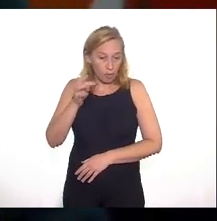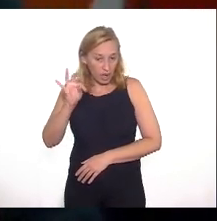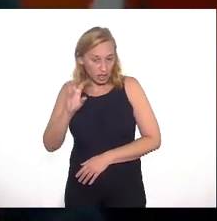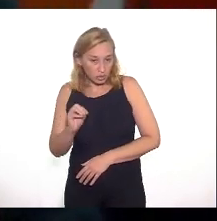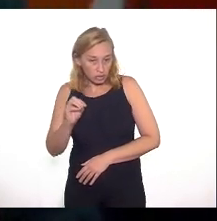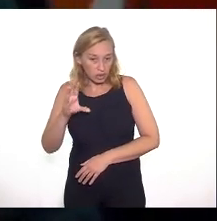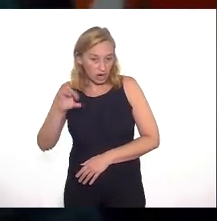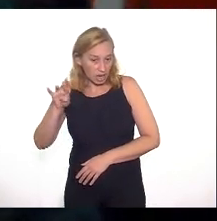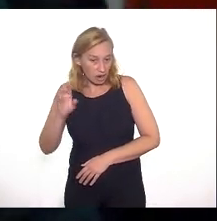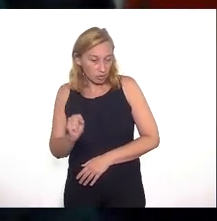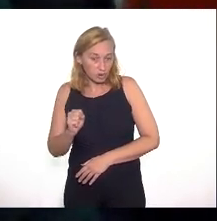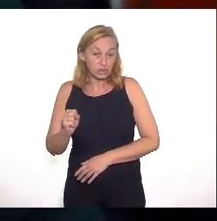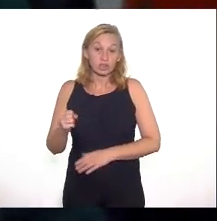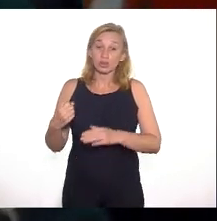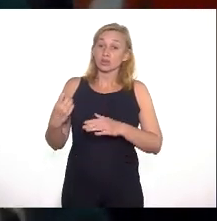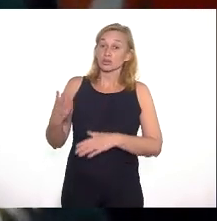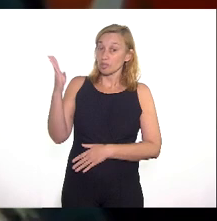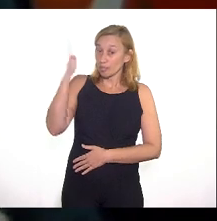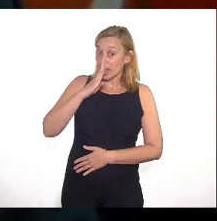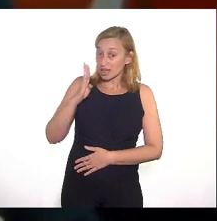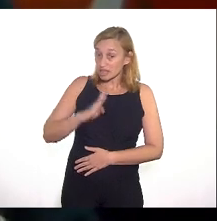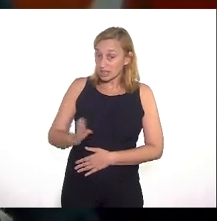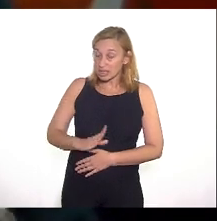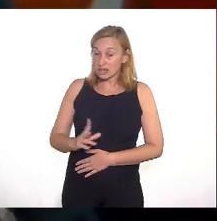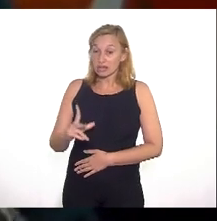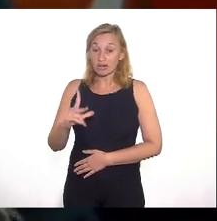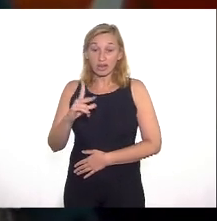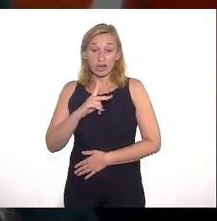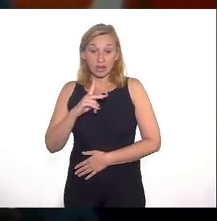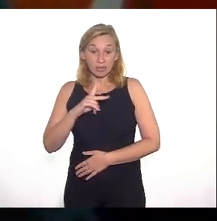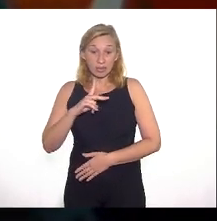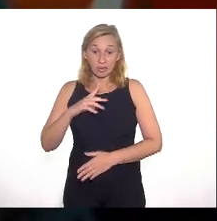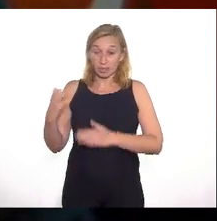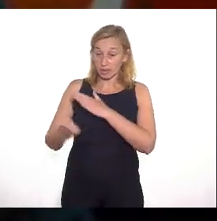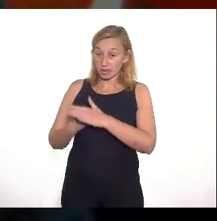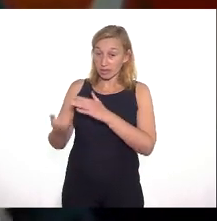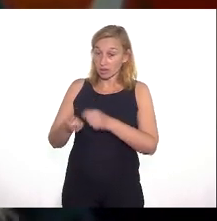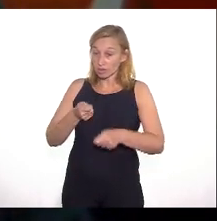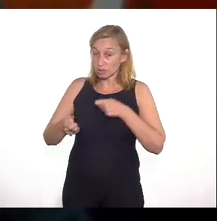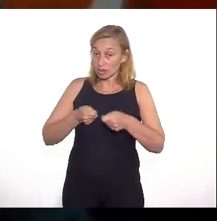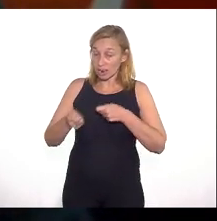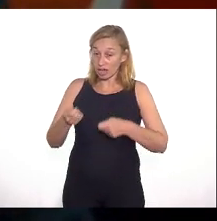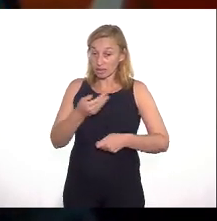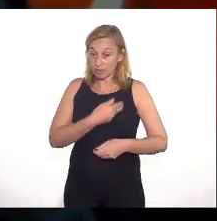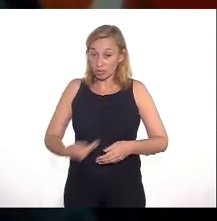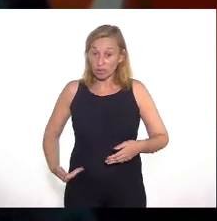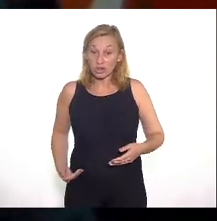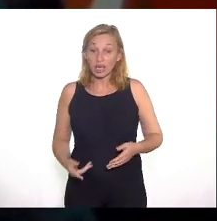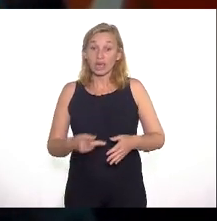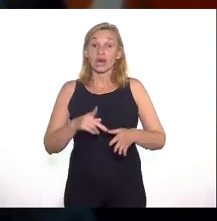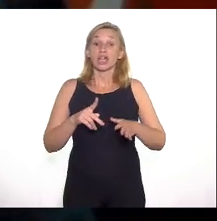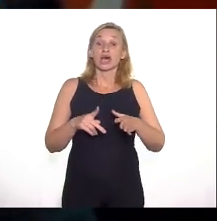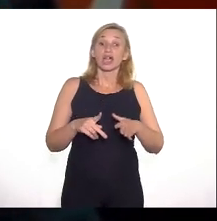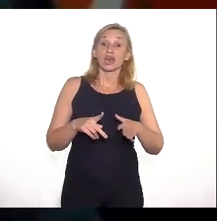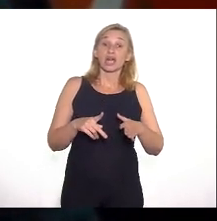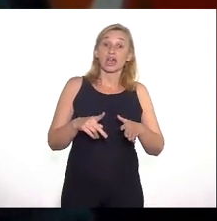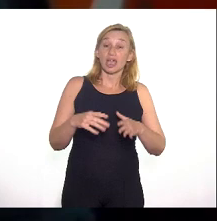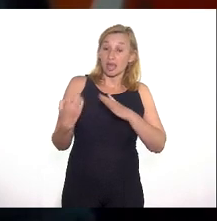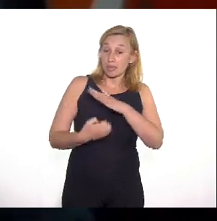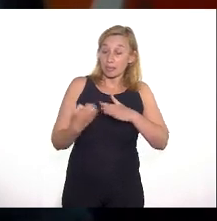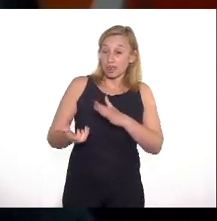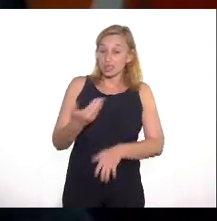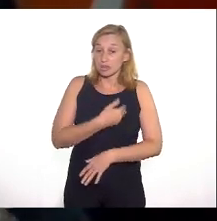Brasil, empresa privada é aquela que é controlada pelo governo, empresa pública é aquela que ninguém controla.